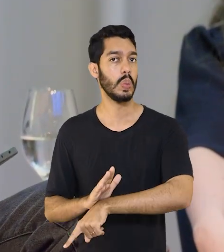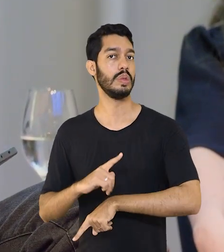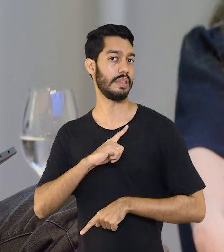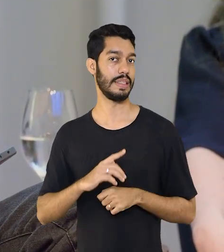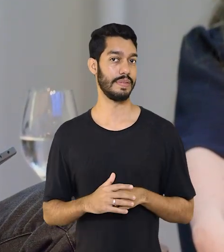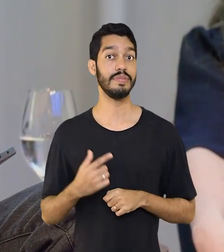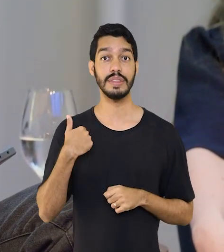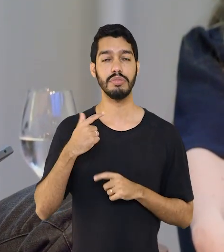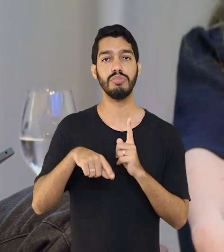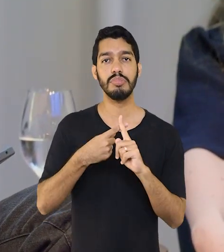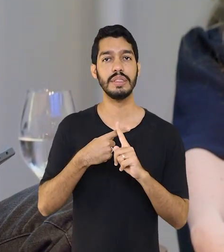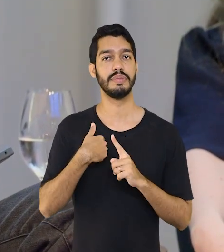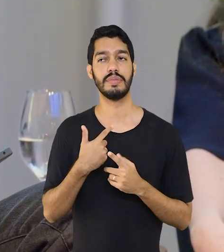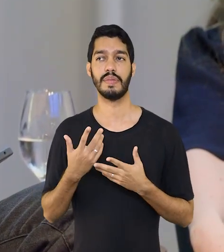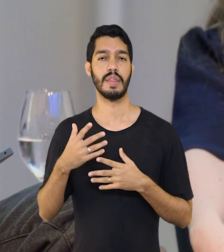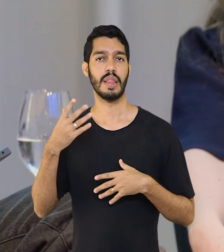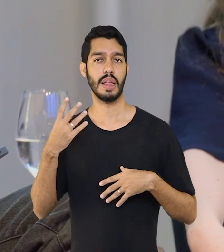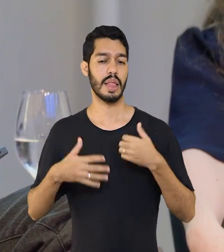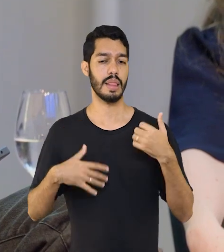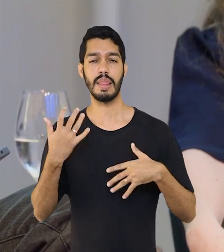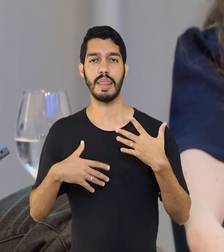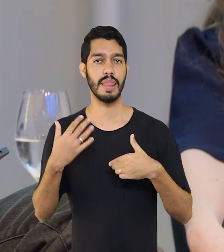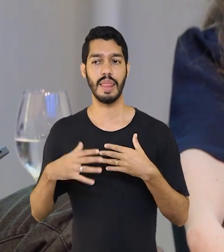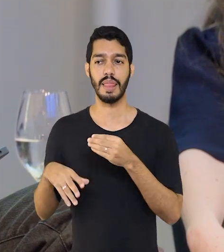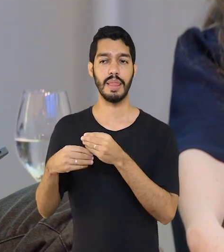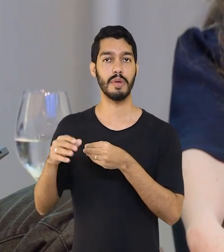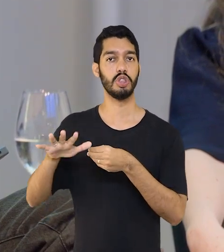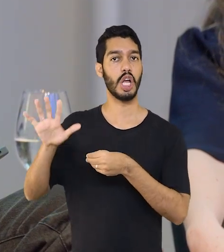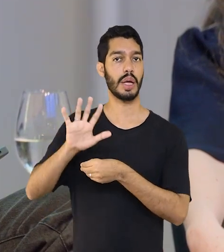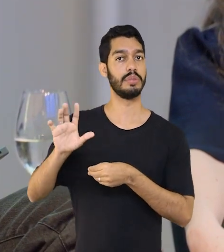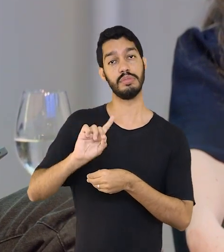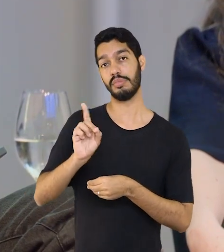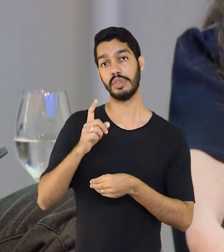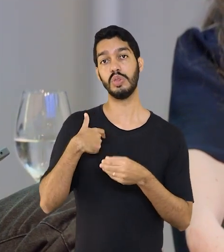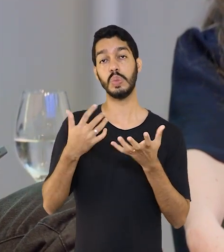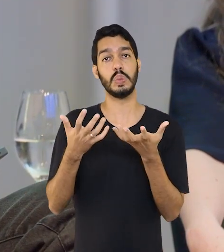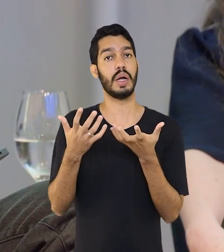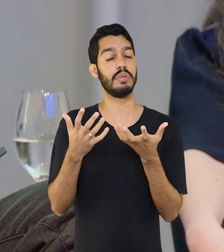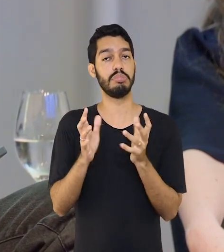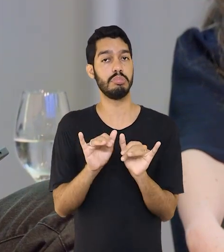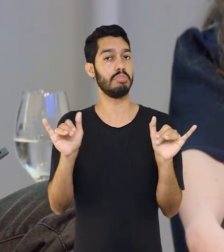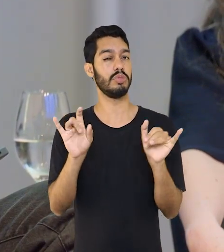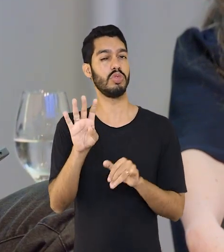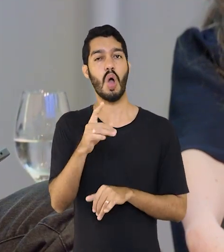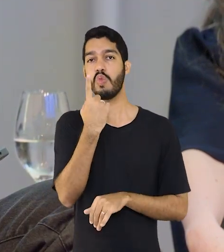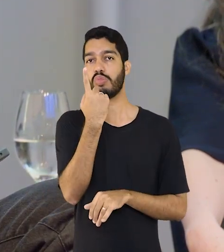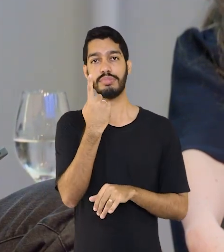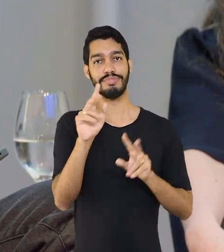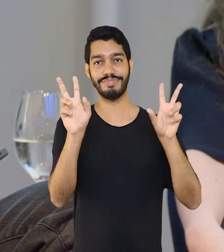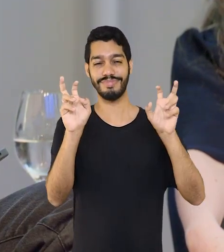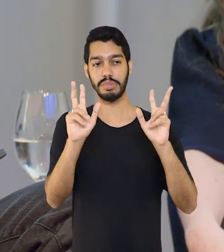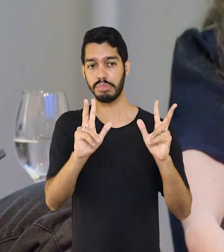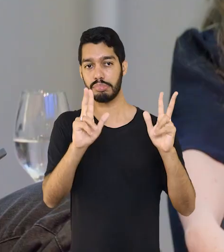profundidade, então eu não vou ficar detalhando os motivos no geral, eu gostaria de trazer aqui um